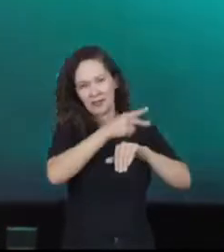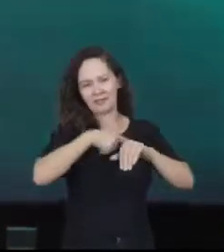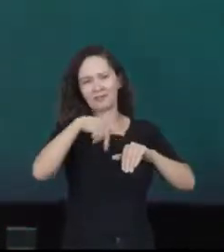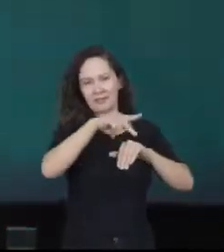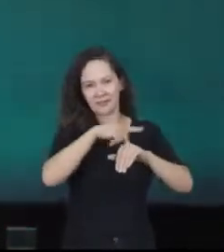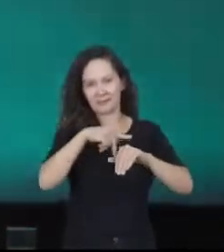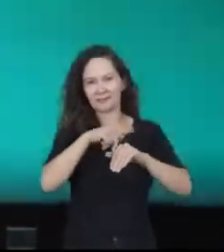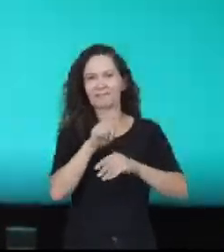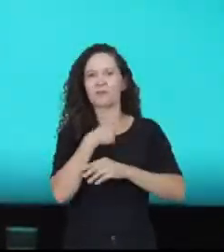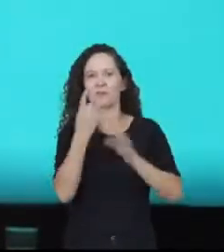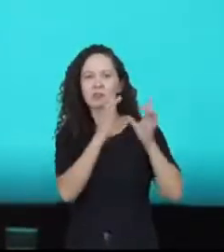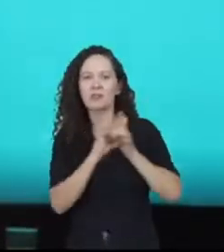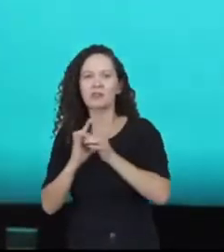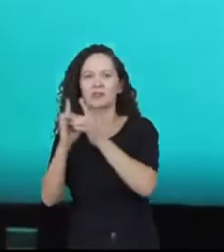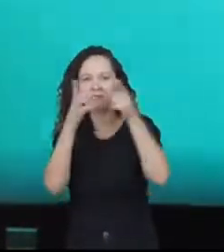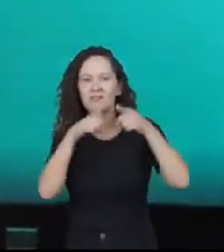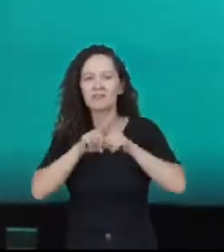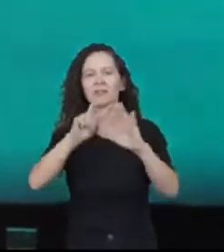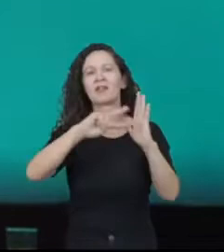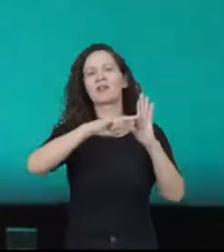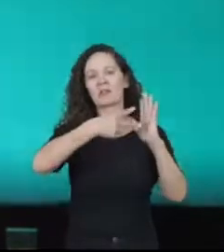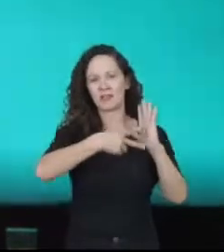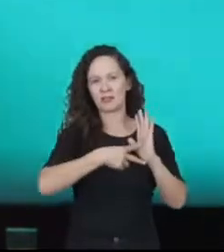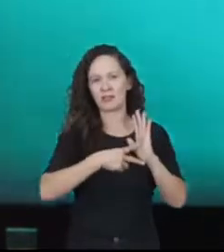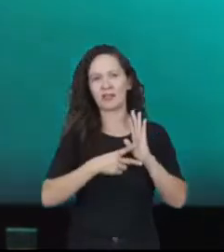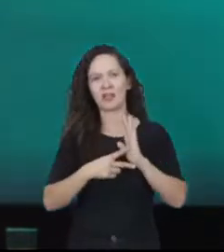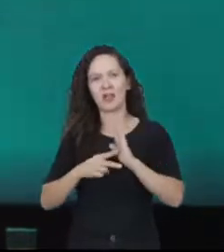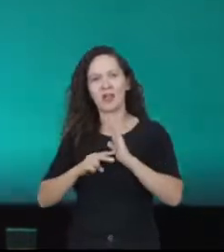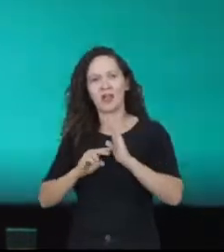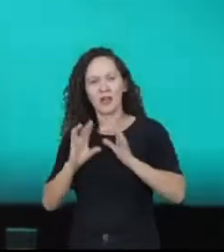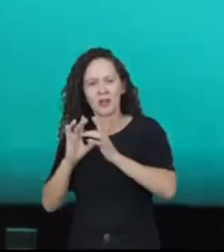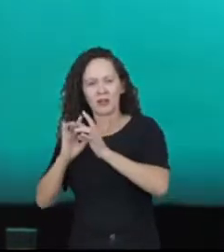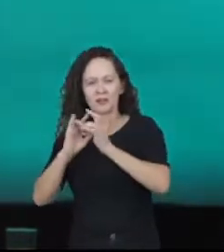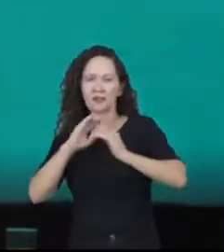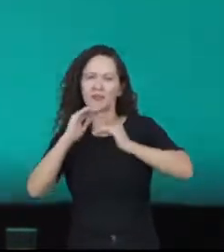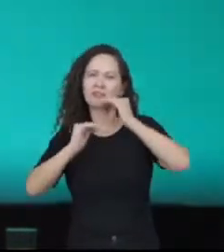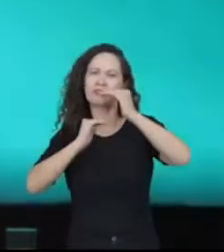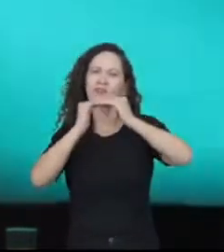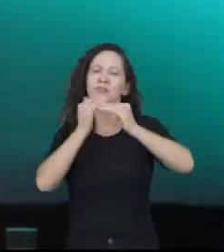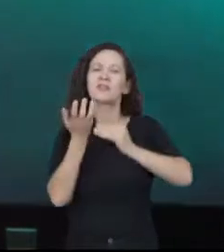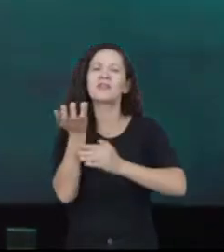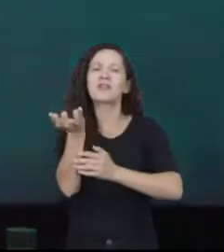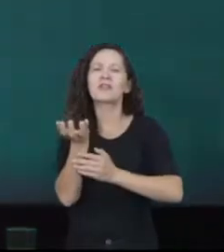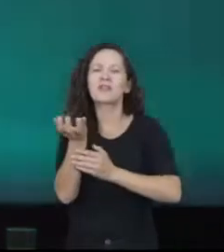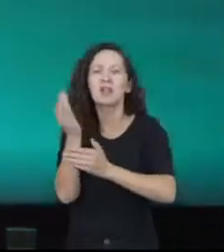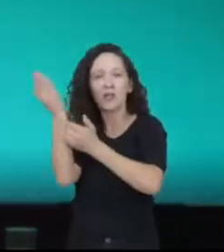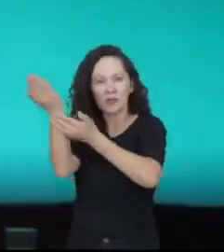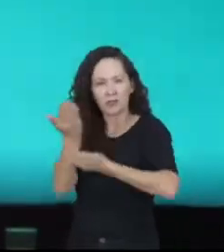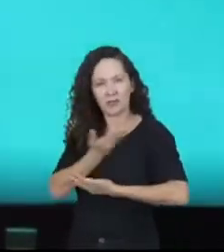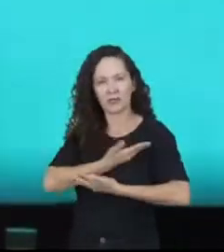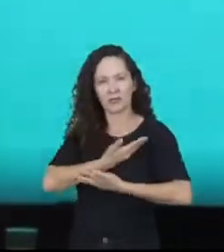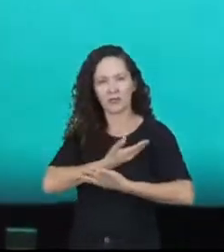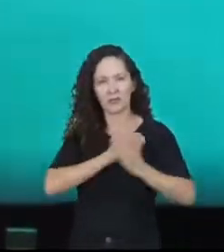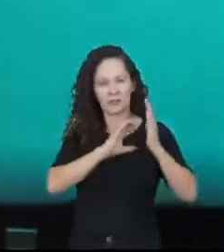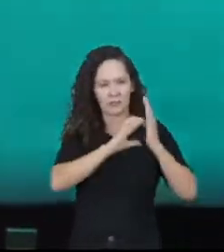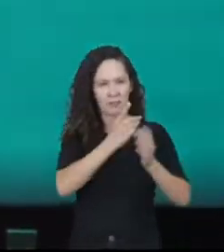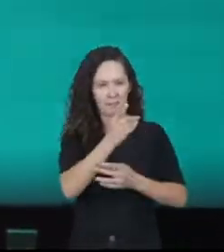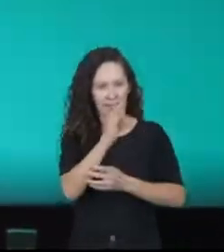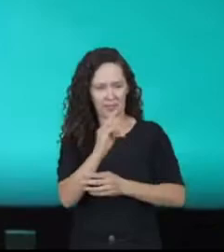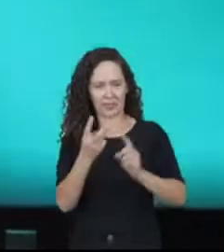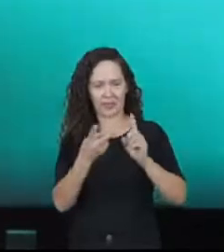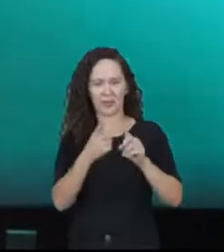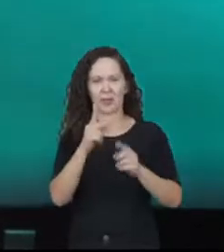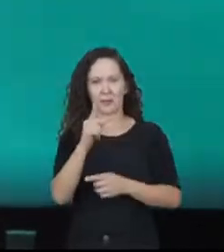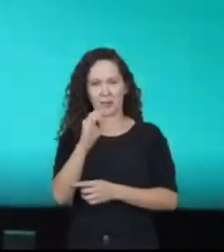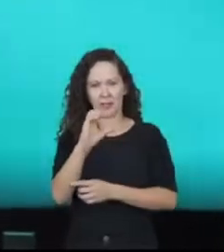união, da união progressista, que envolve os companheiros do PT, PCdoB, PV, PSB,